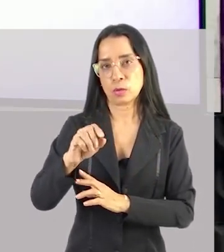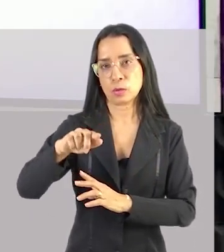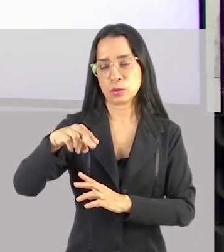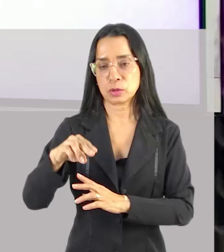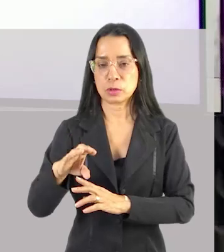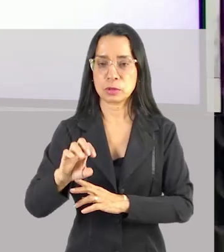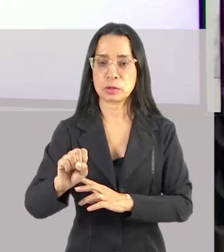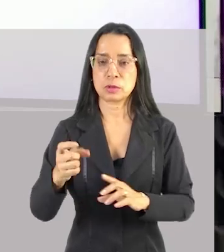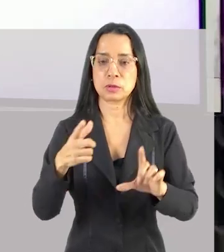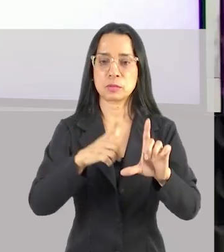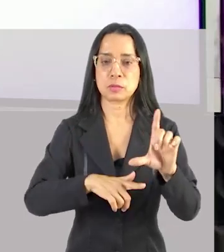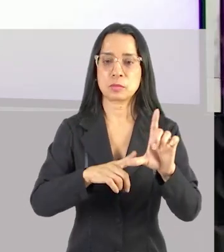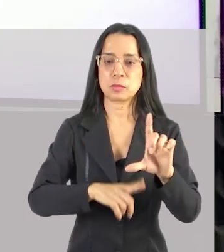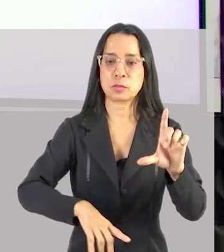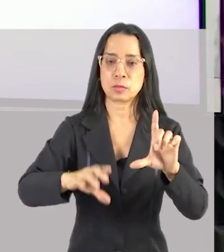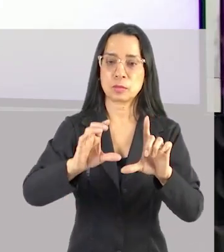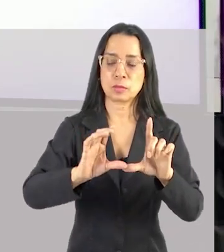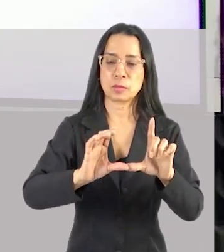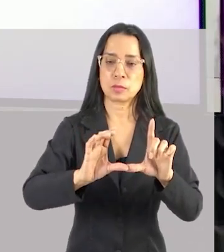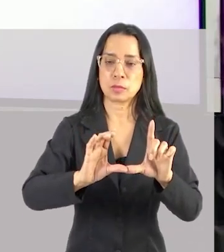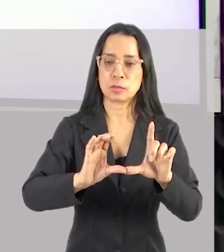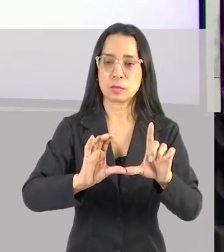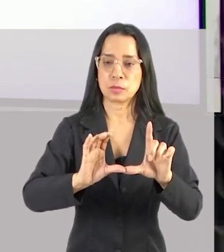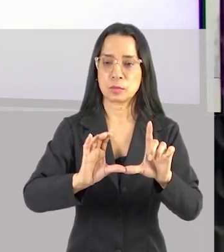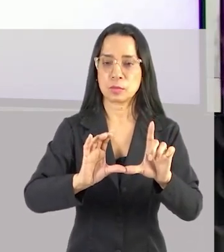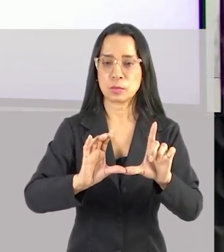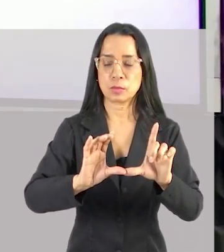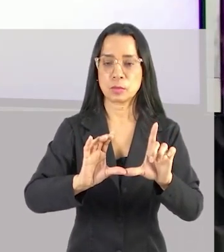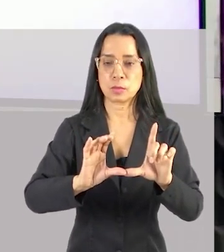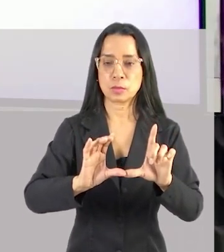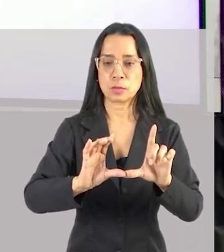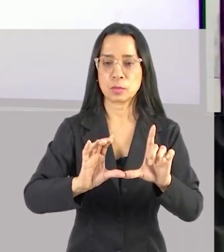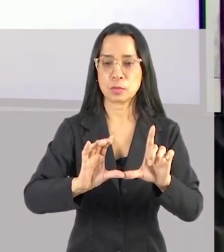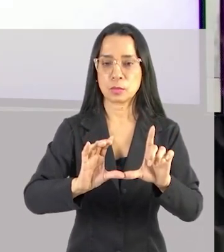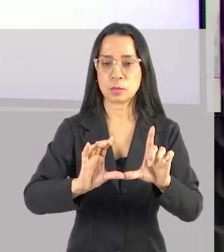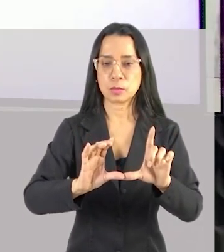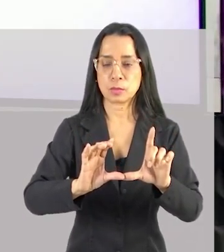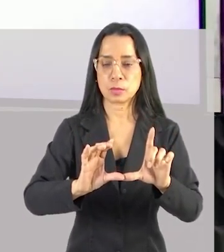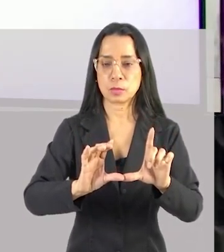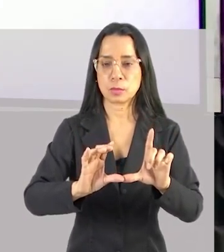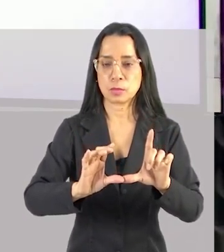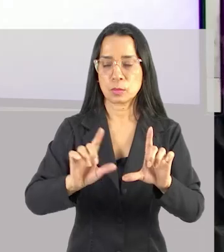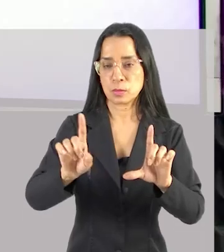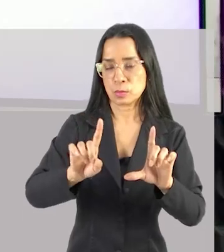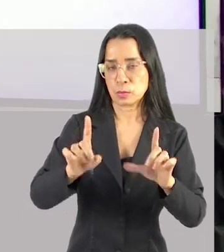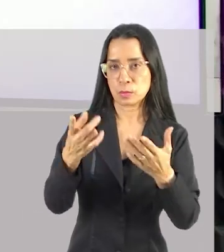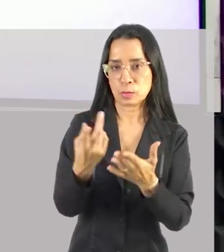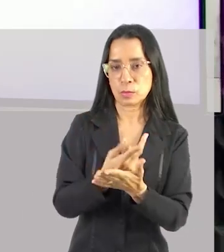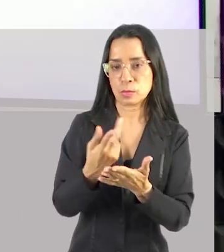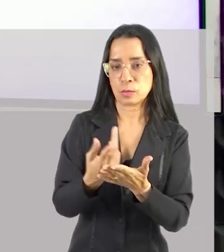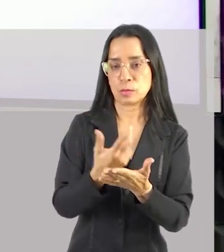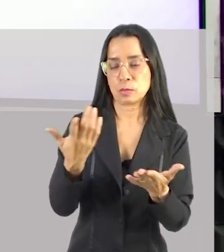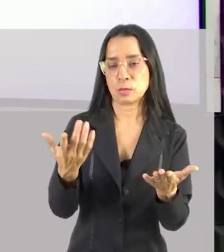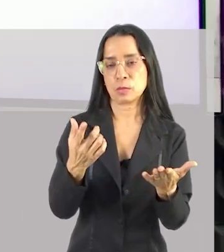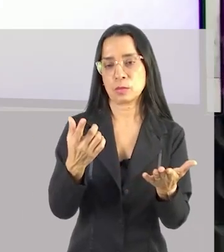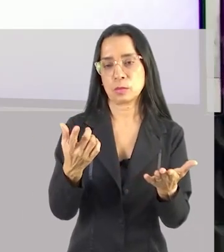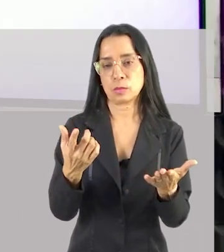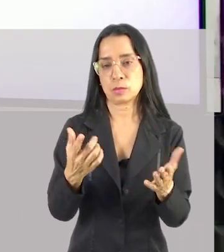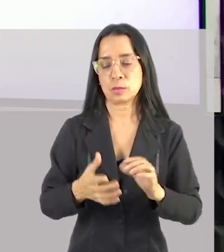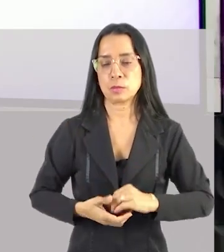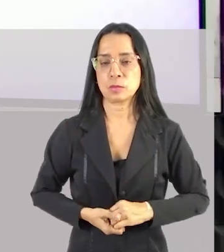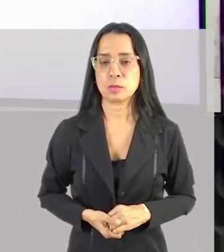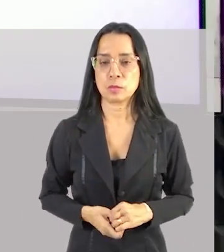descartamos também a letra B. Letra C. Inspiração de natureza religiosa? Não, né? Não é uma inspiração de